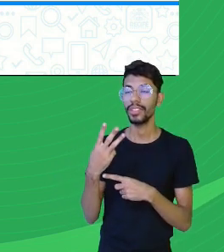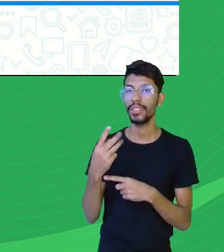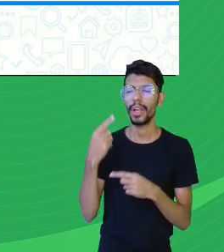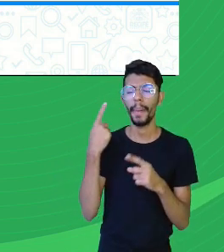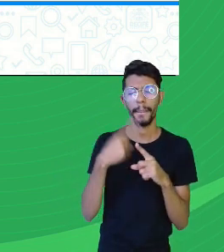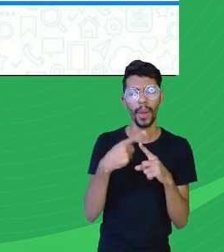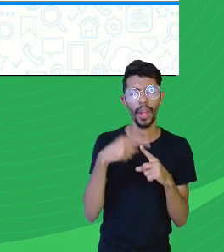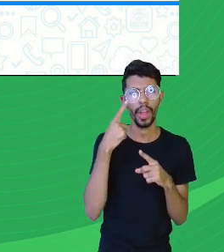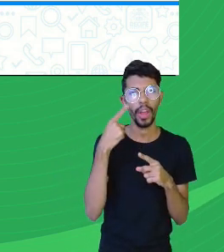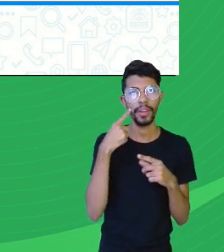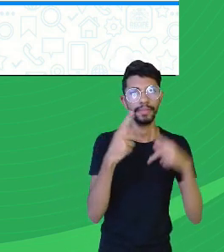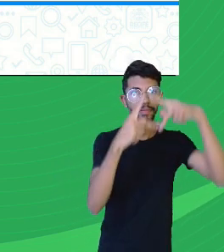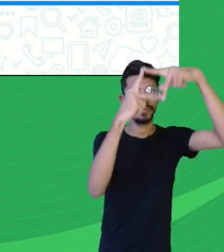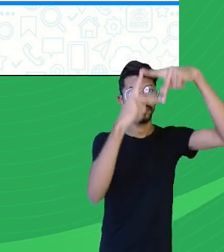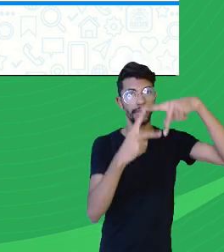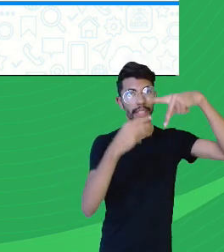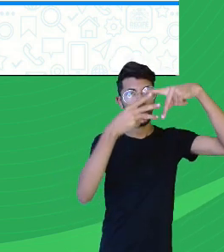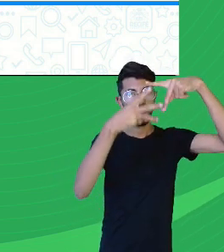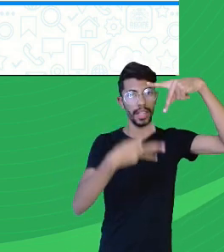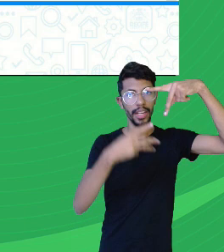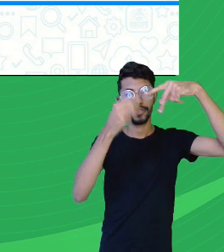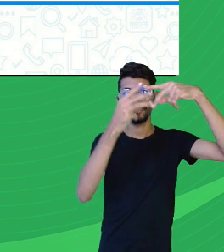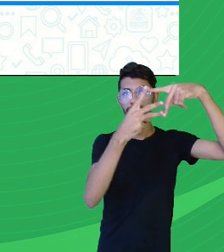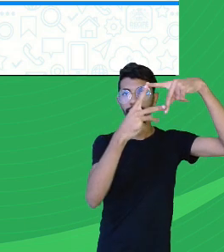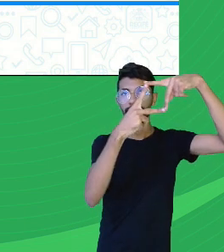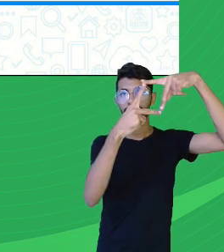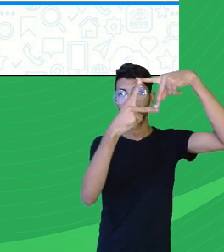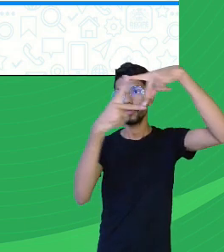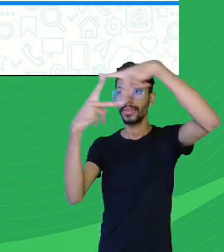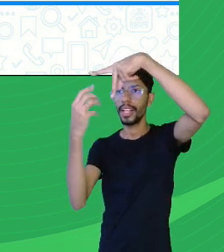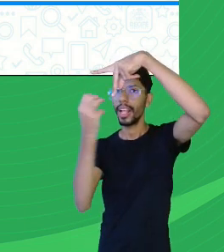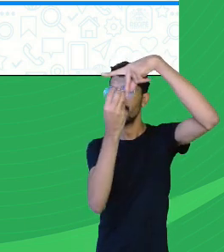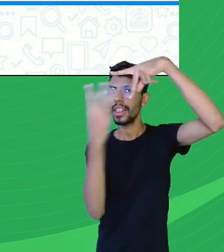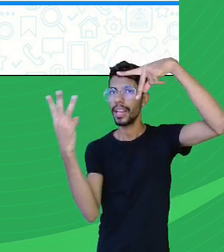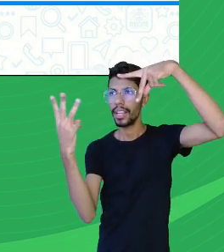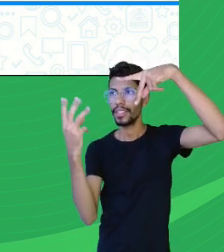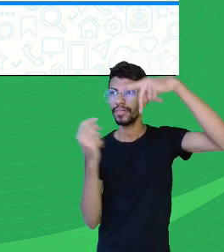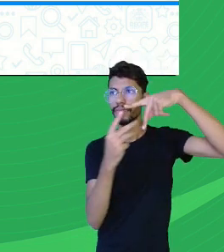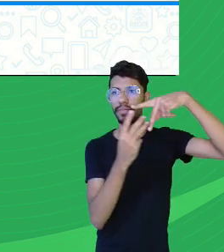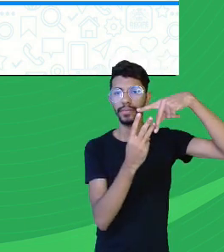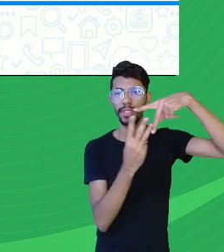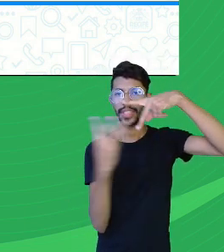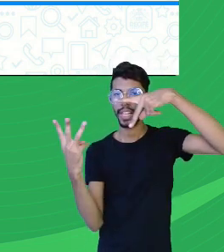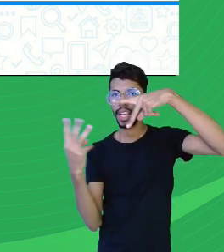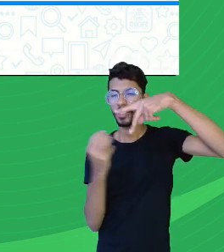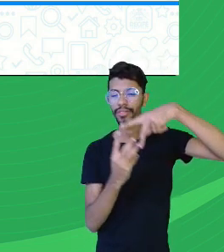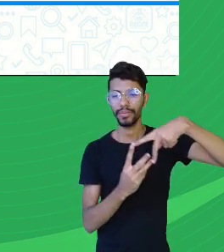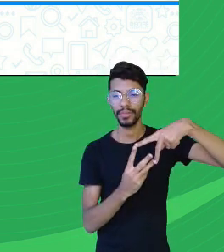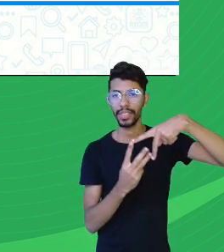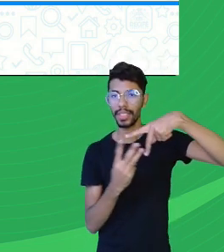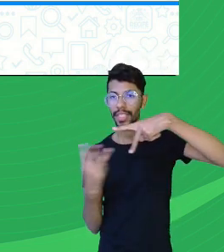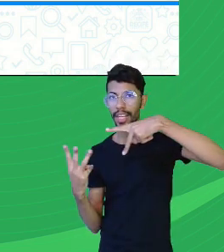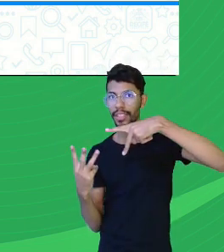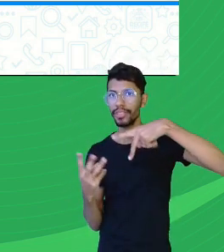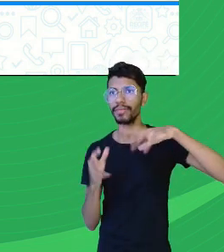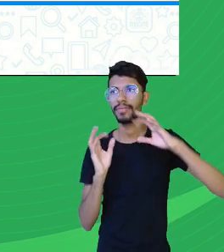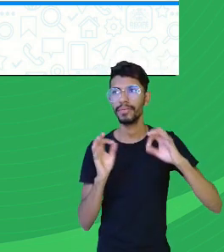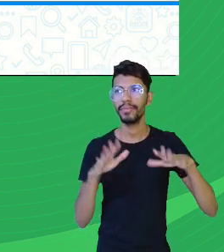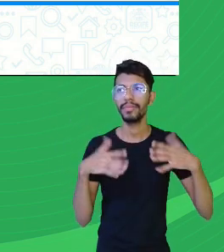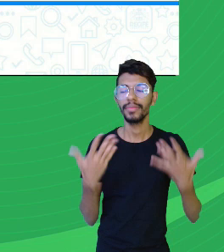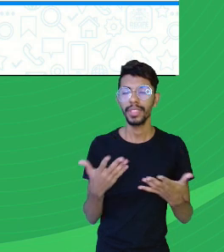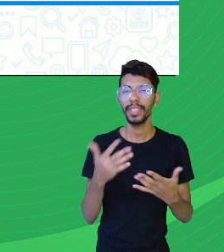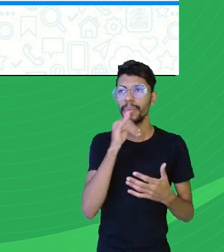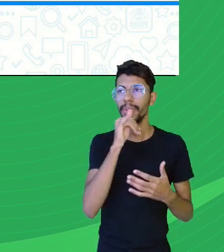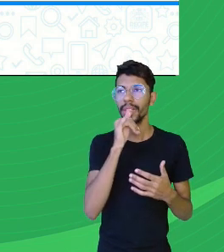3 cerâmicas na primeira linha, 3 cerâmicas na segunda linha, 3 cerâmicas na terceira linha. Então, 3